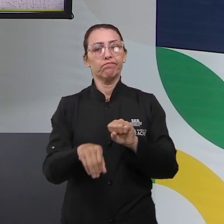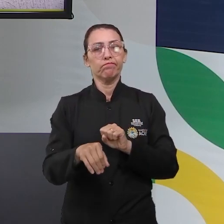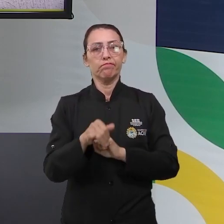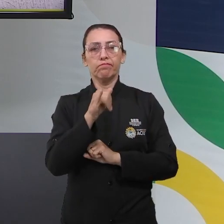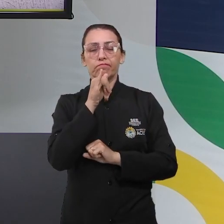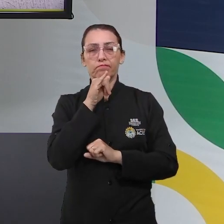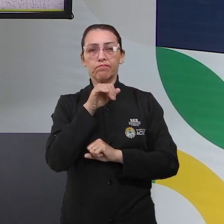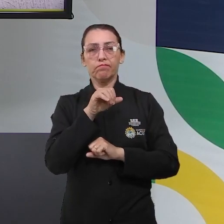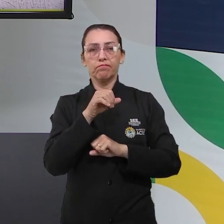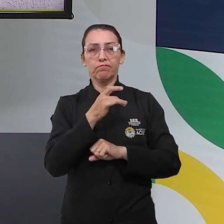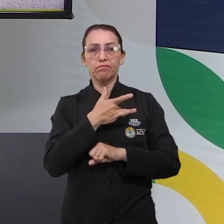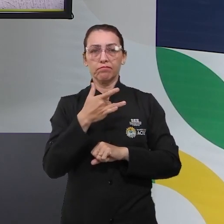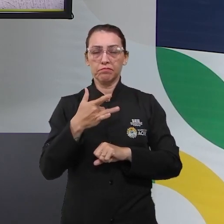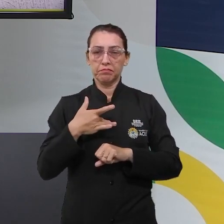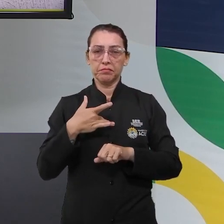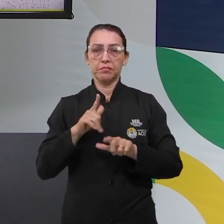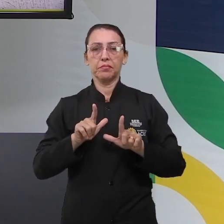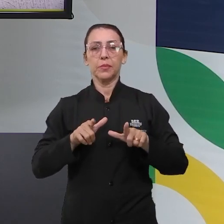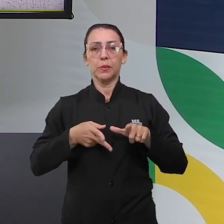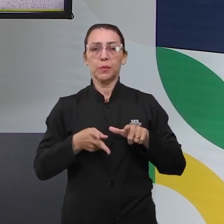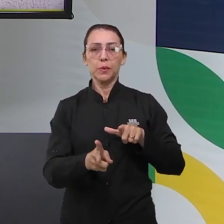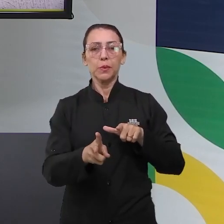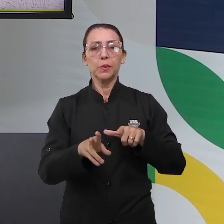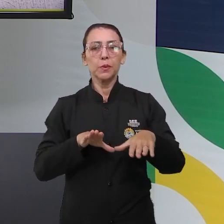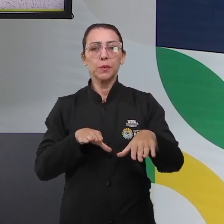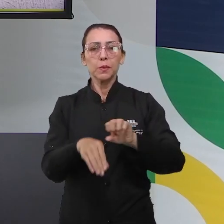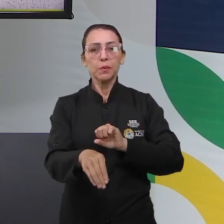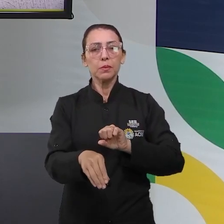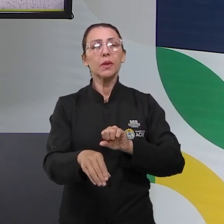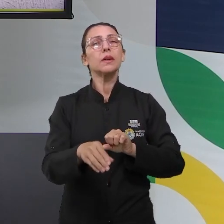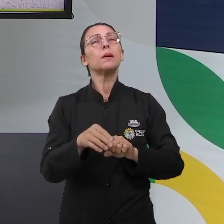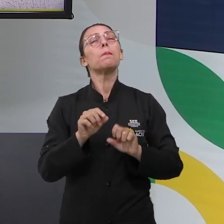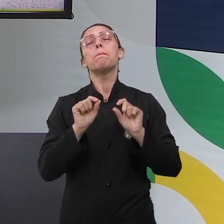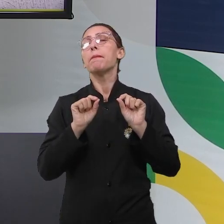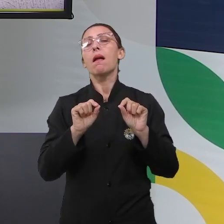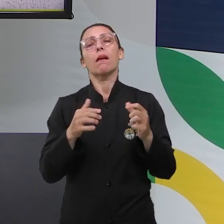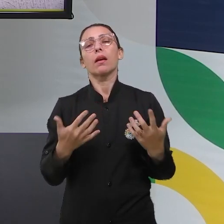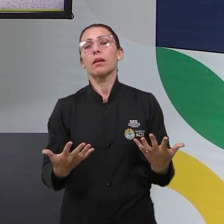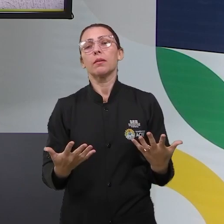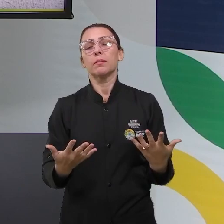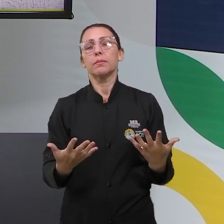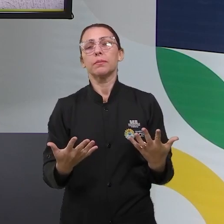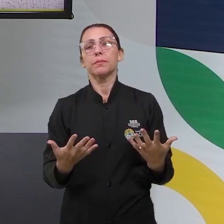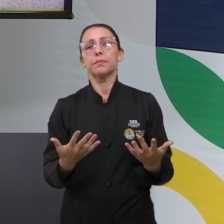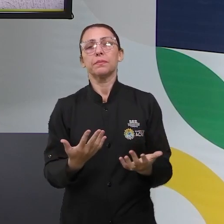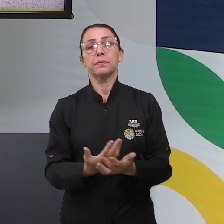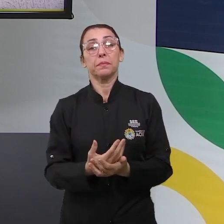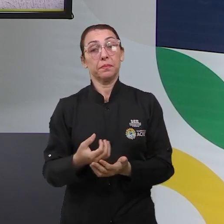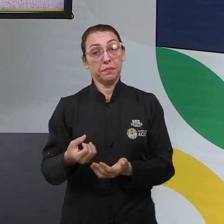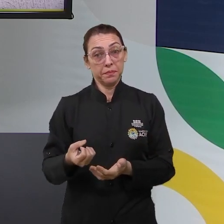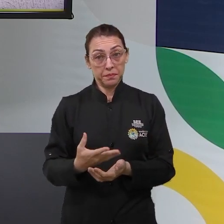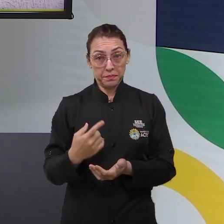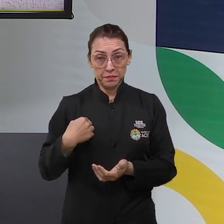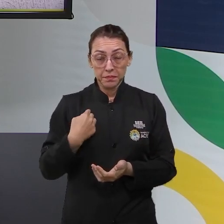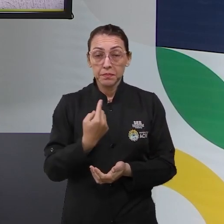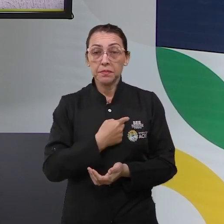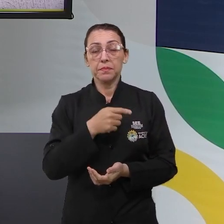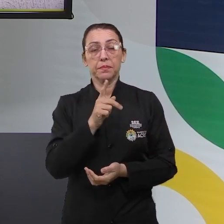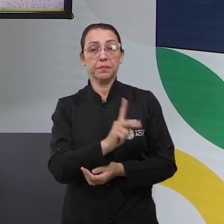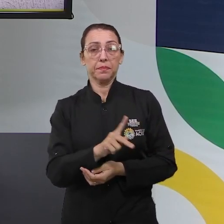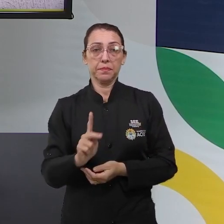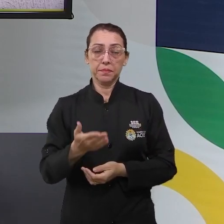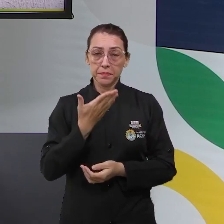exemplo, na área de educação nós temos as formações continuadas. E para que elas servem, professor? Para atualizar nós,